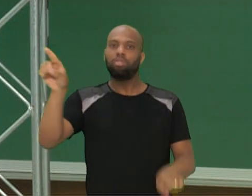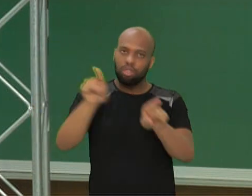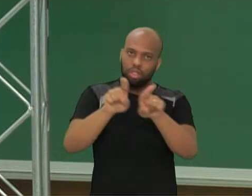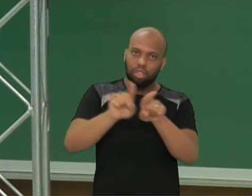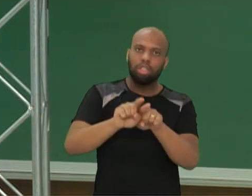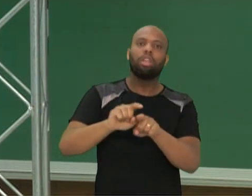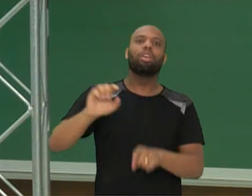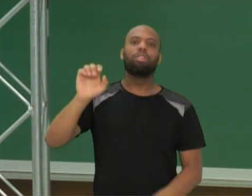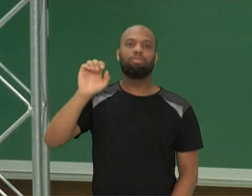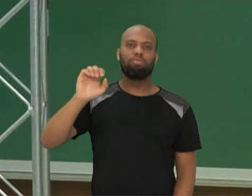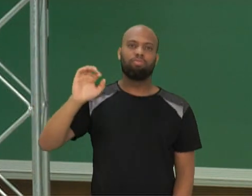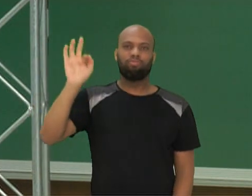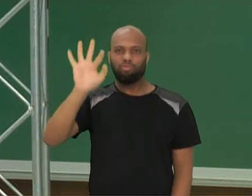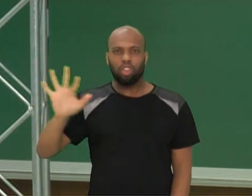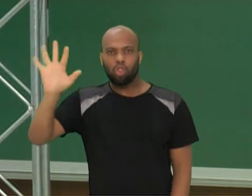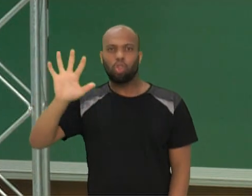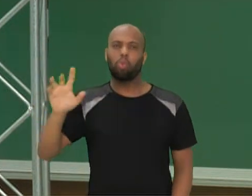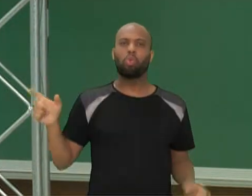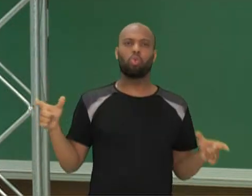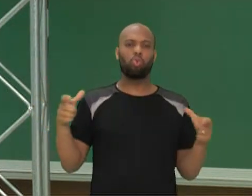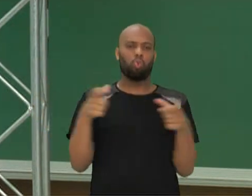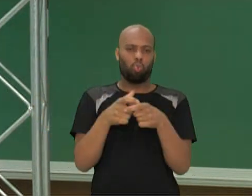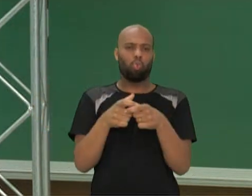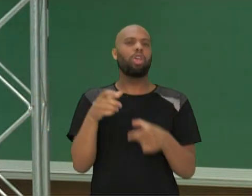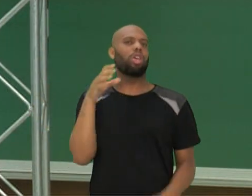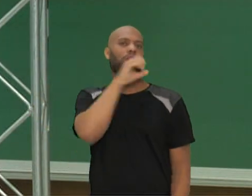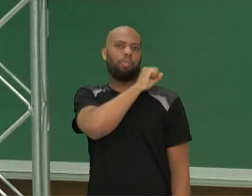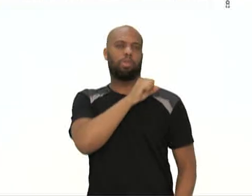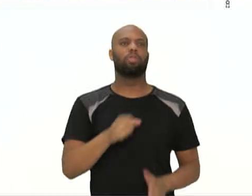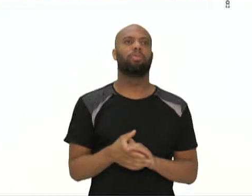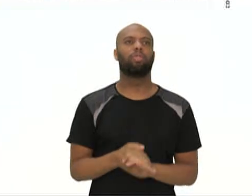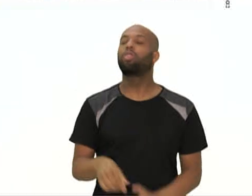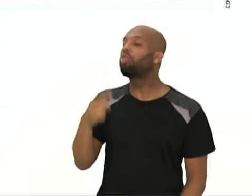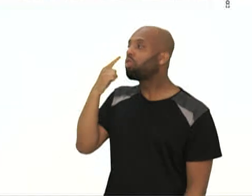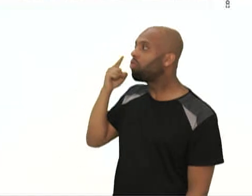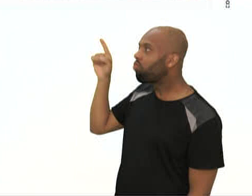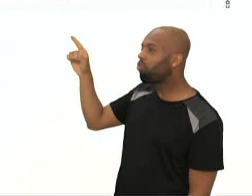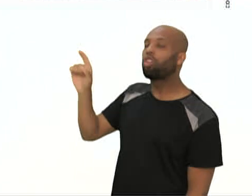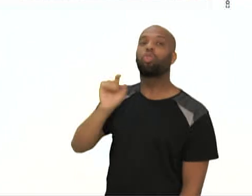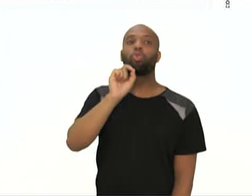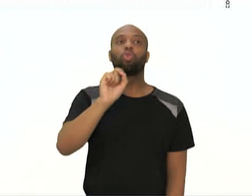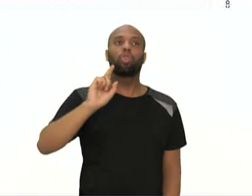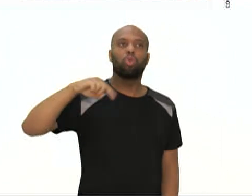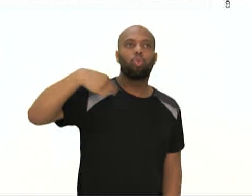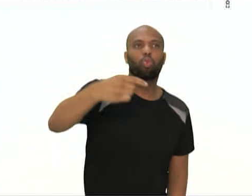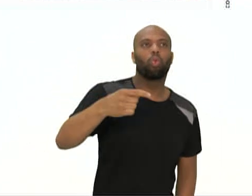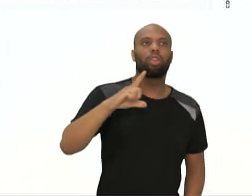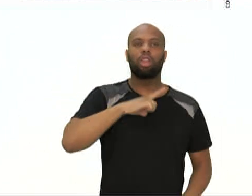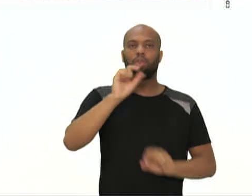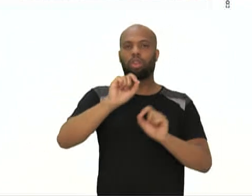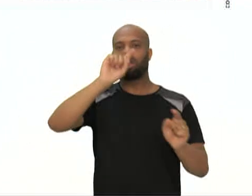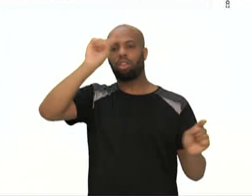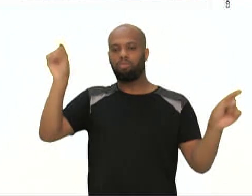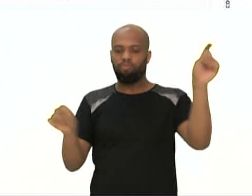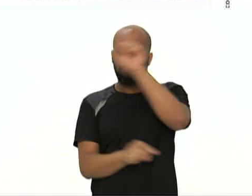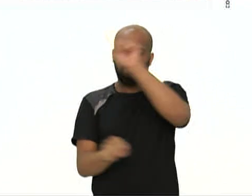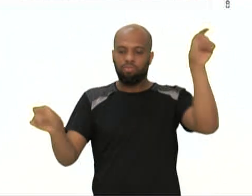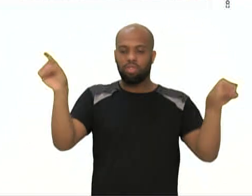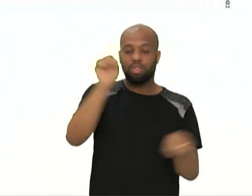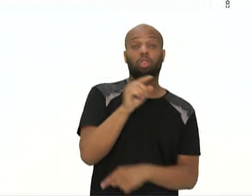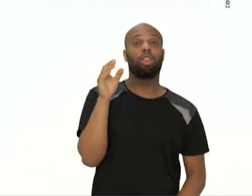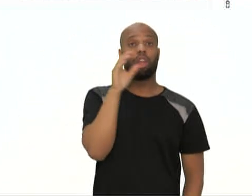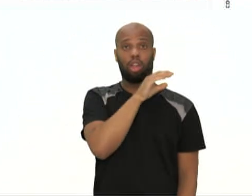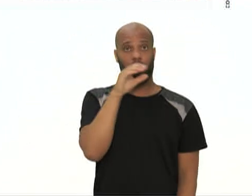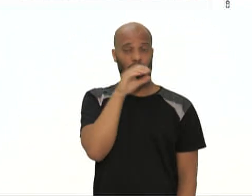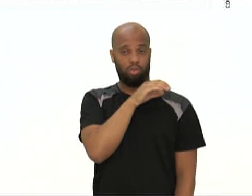uma duração bastante curta. E aqui, ó, nós vamos ver o próximo fenômeno climático, que é a